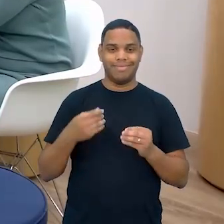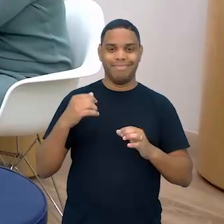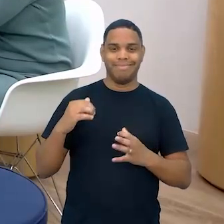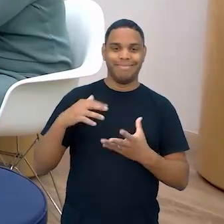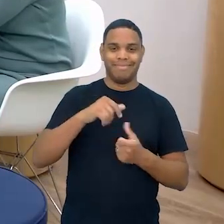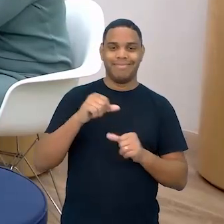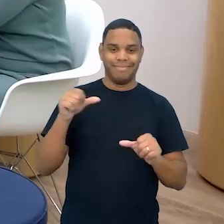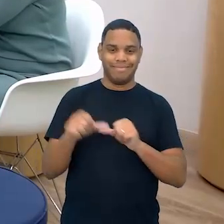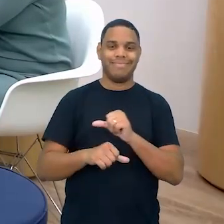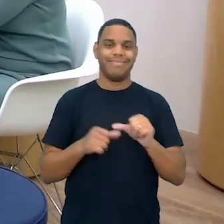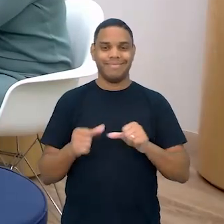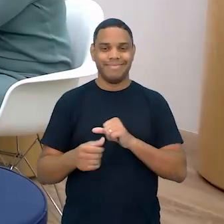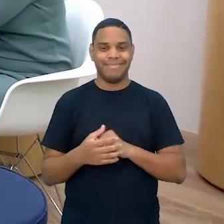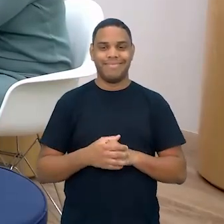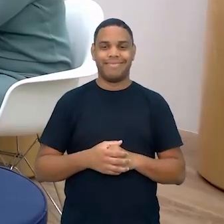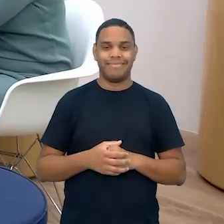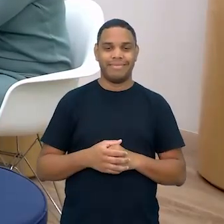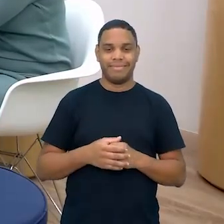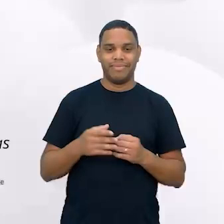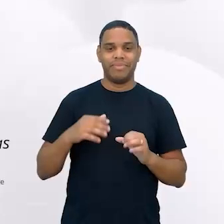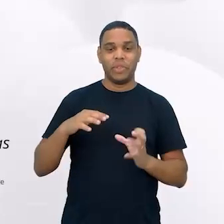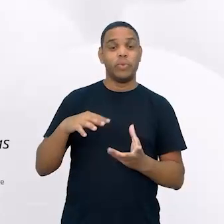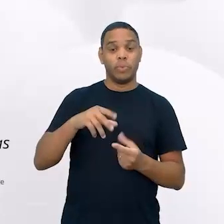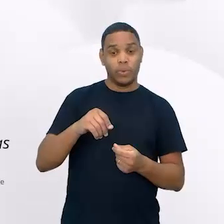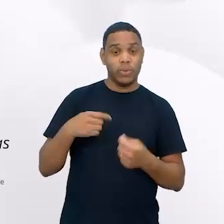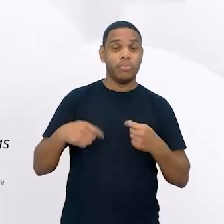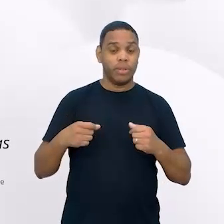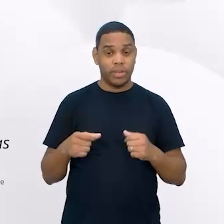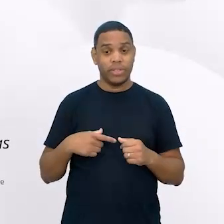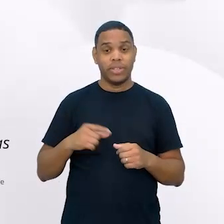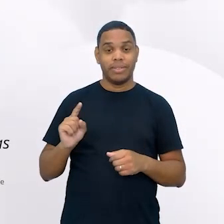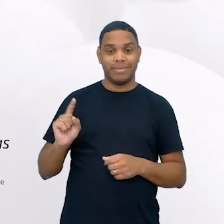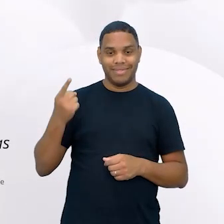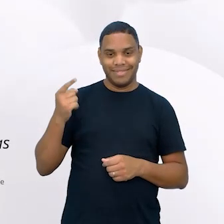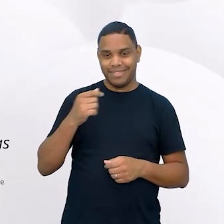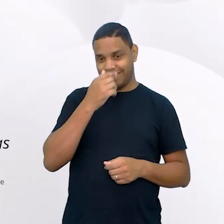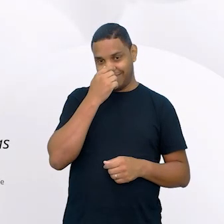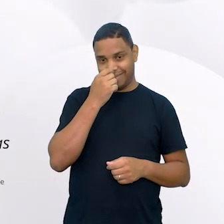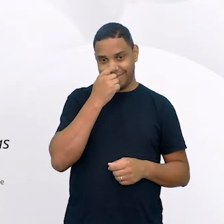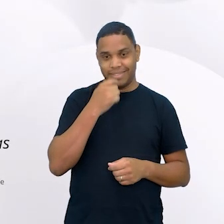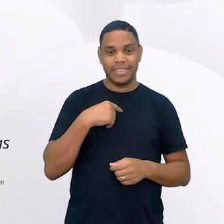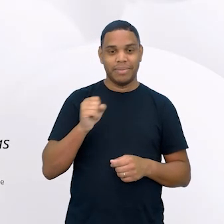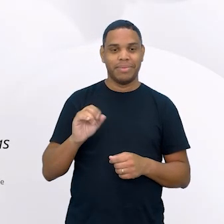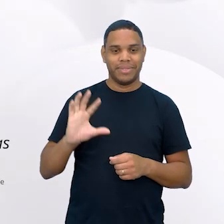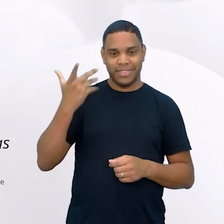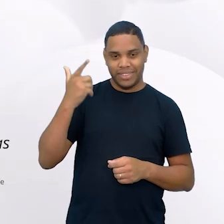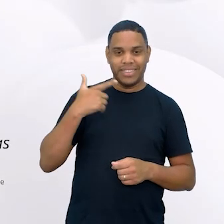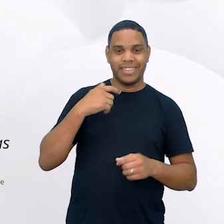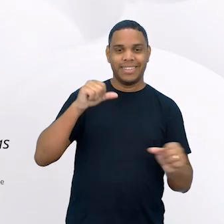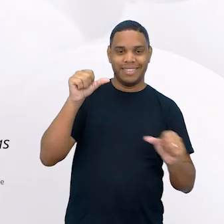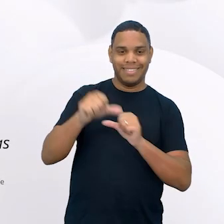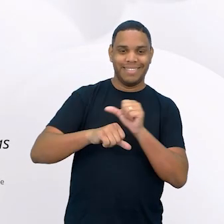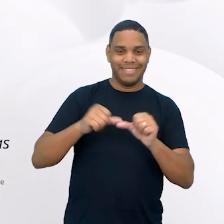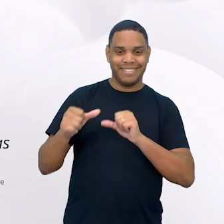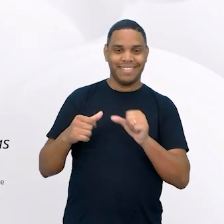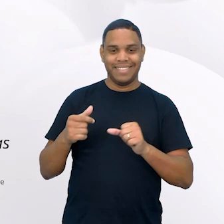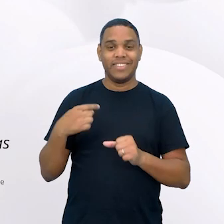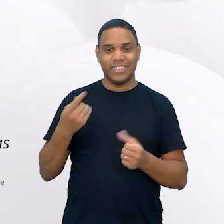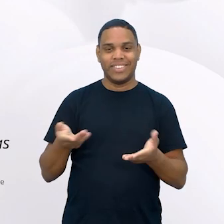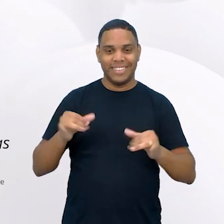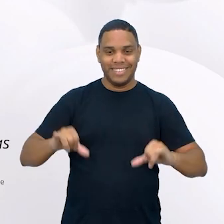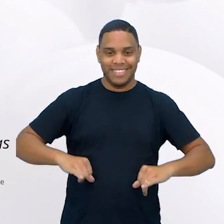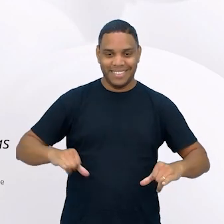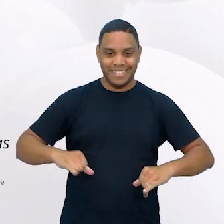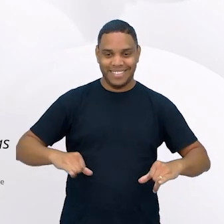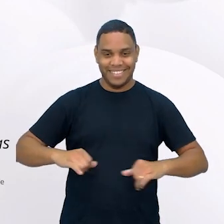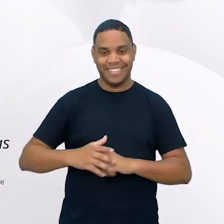do que está acontecendo. E a primeira que vai sofrer as consequências dessa mudança. E nós já estamos sofrendo, né? A gente